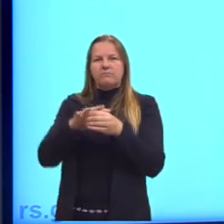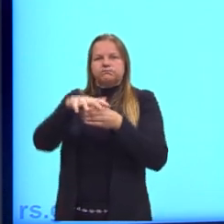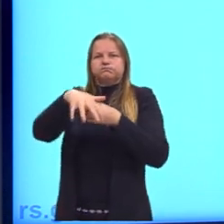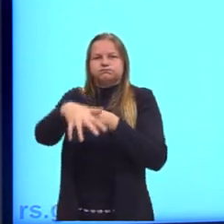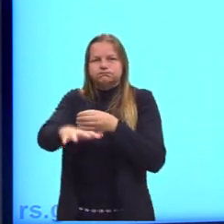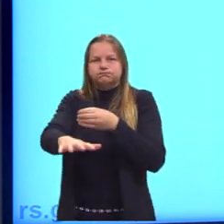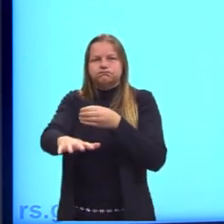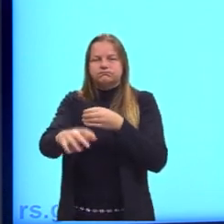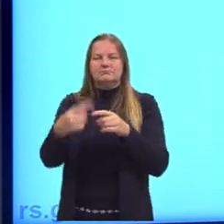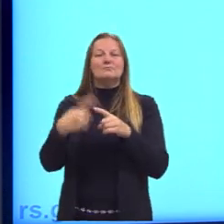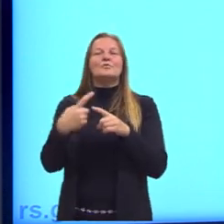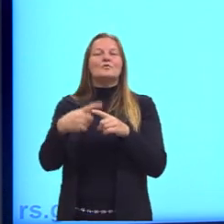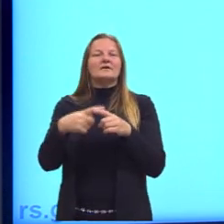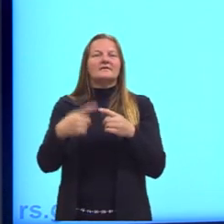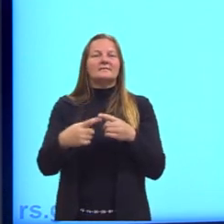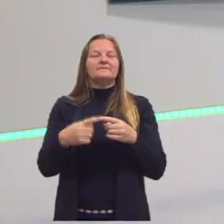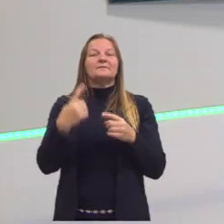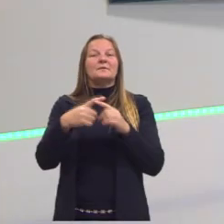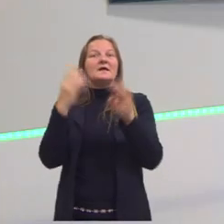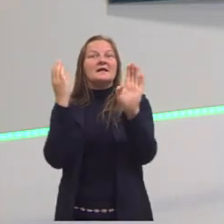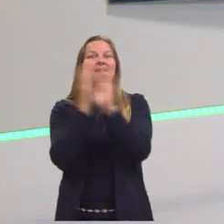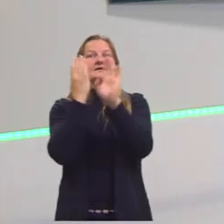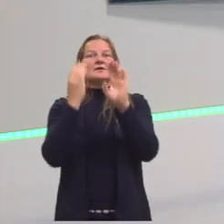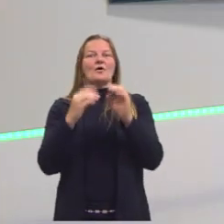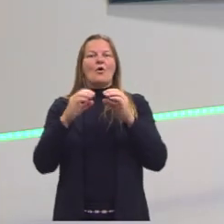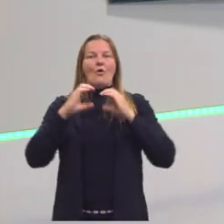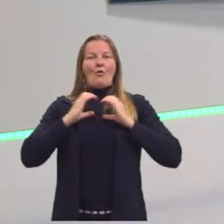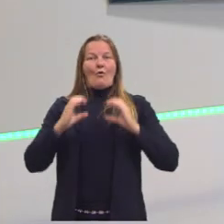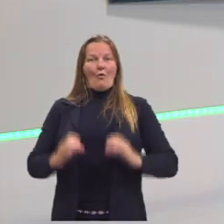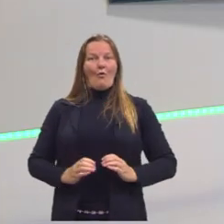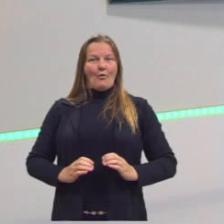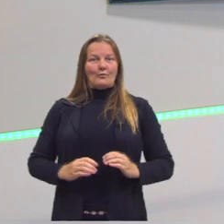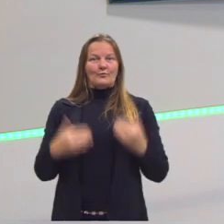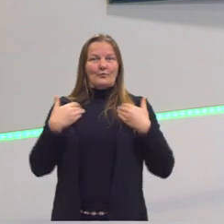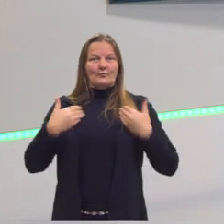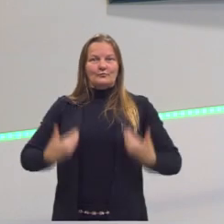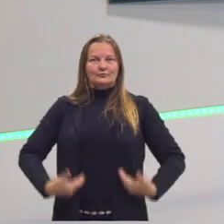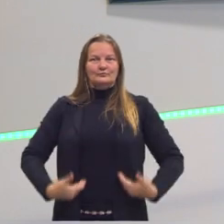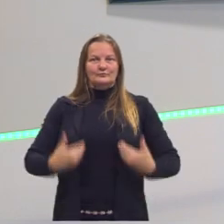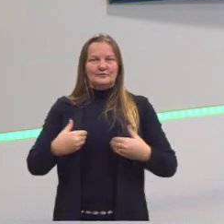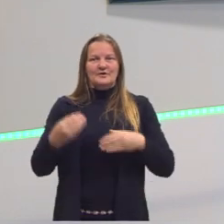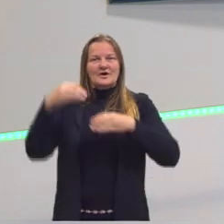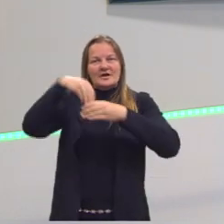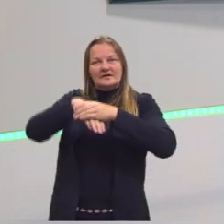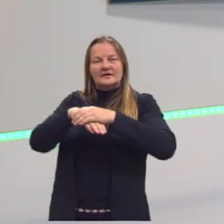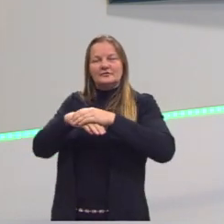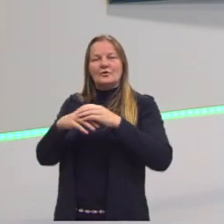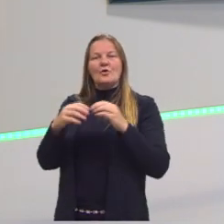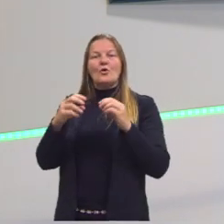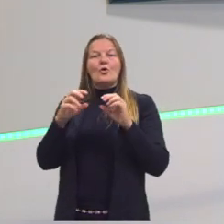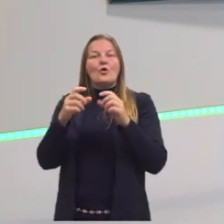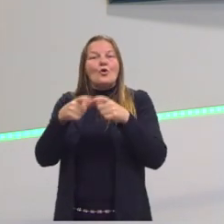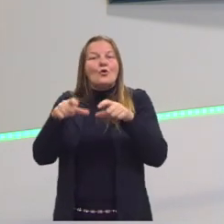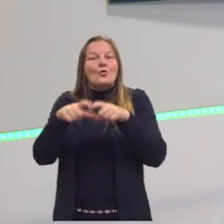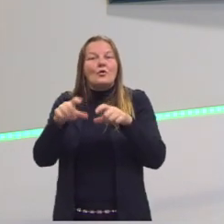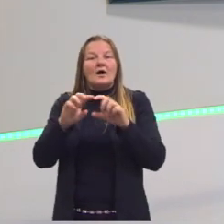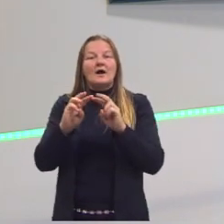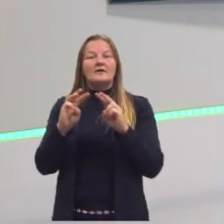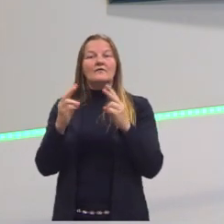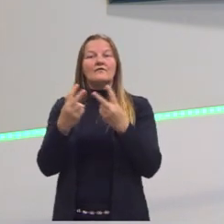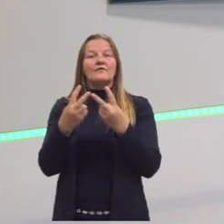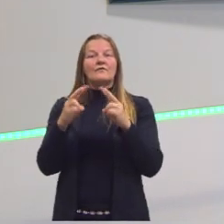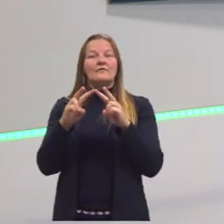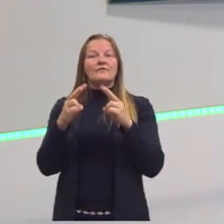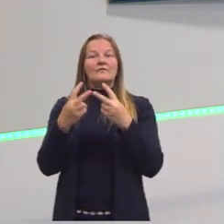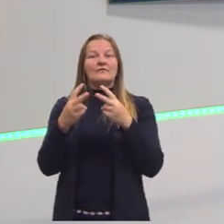ele ia virar né porque porque ele descobriu né que o corpo dele é dentro da banheira ocupa uma certa quantidade de